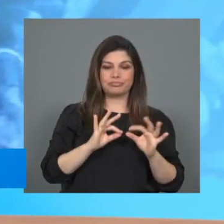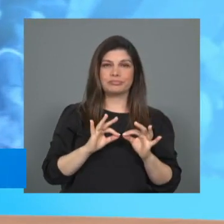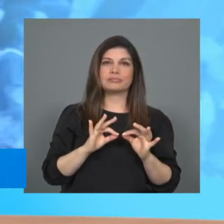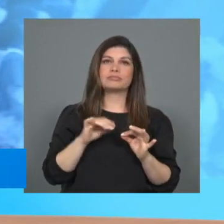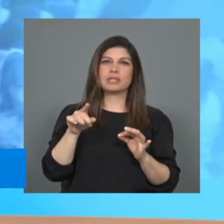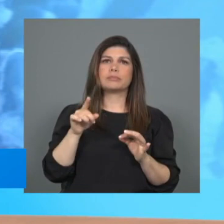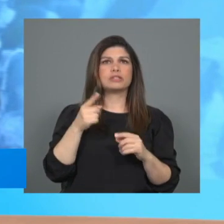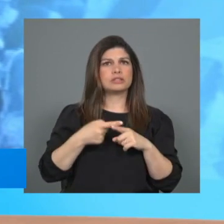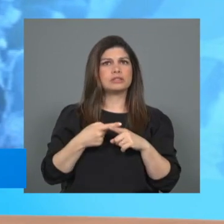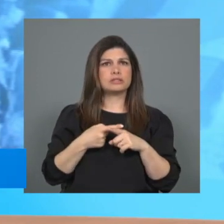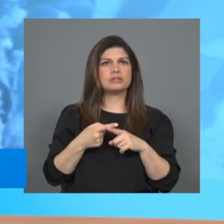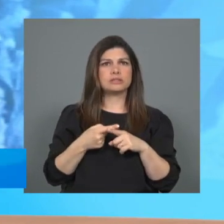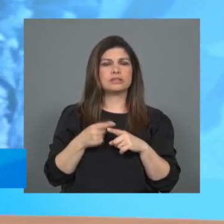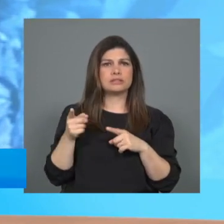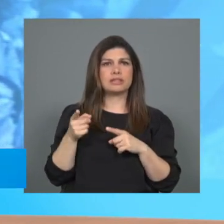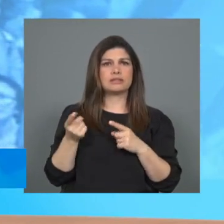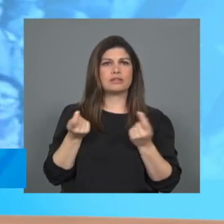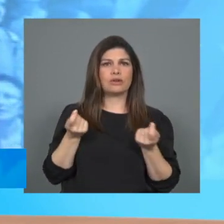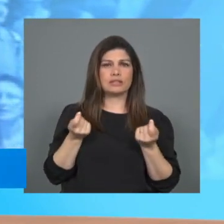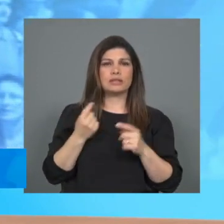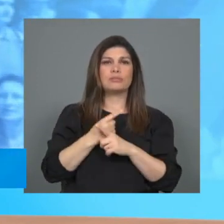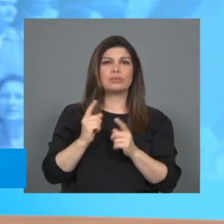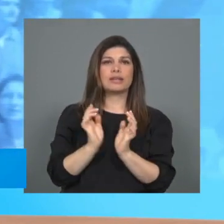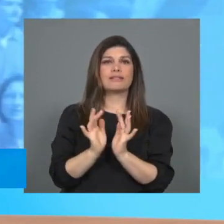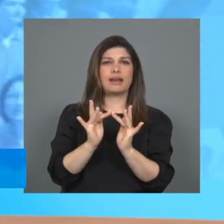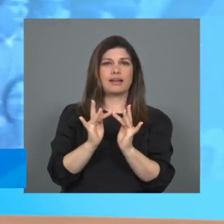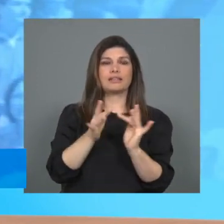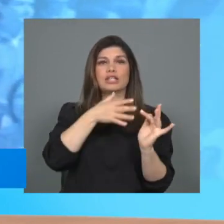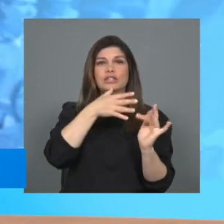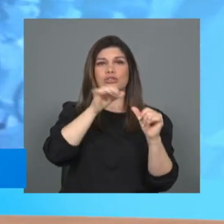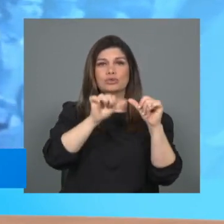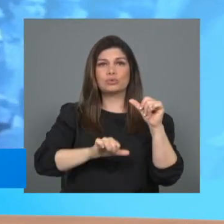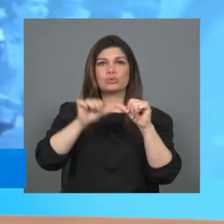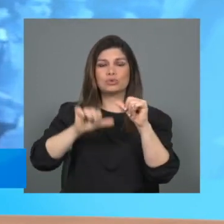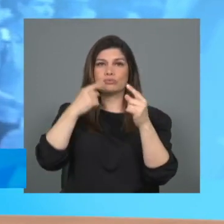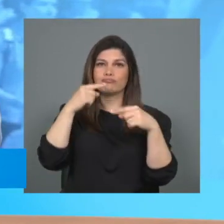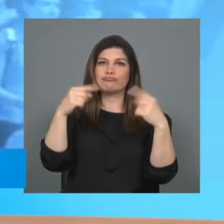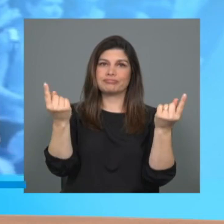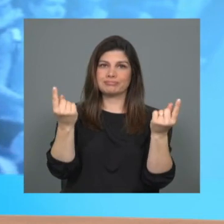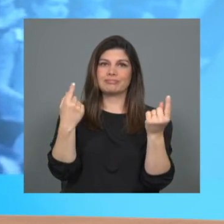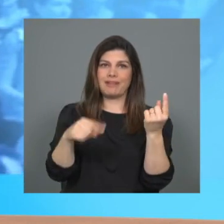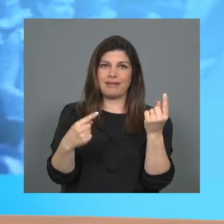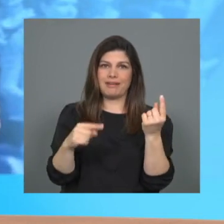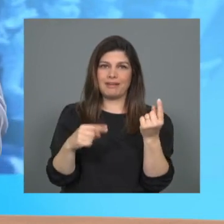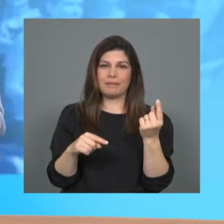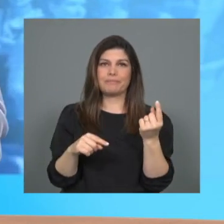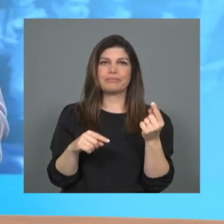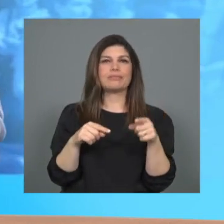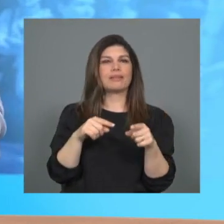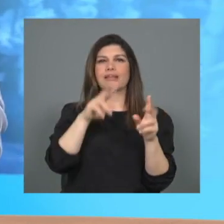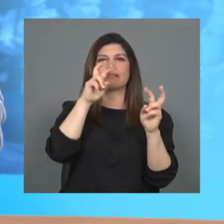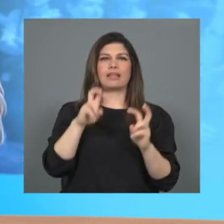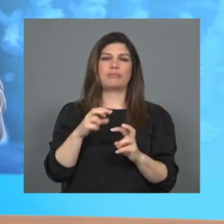os discursos estão disponíveis na página da internet. Nós também fizemos um acompanhamento noticioso com os vários oradores e, portanto, há aqui muita